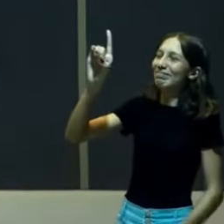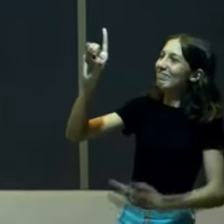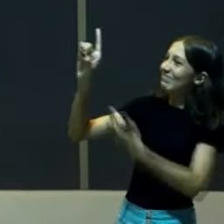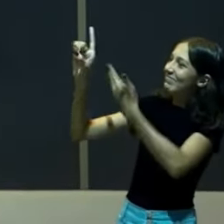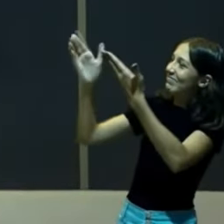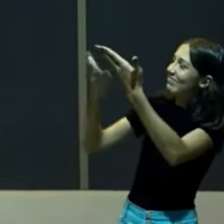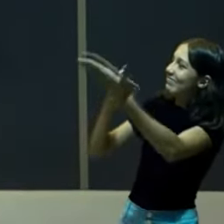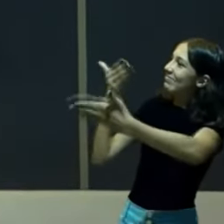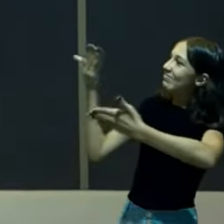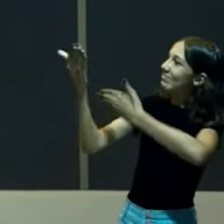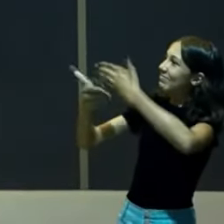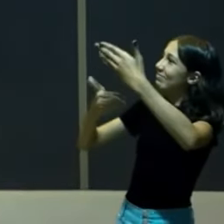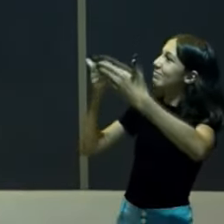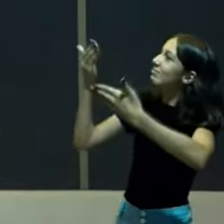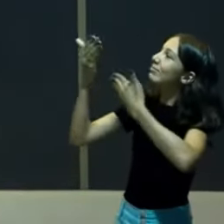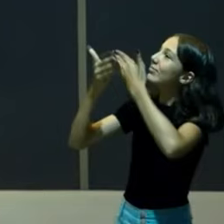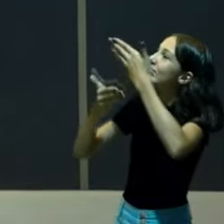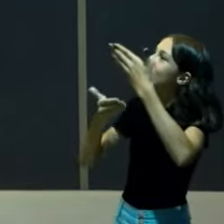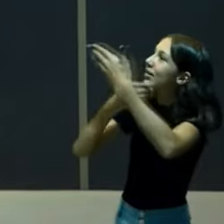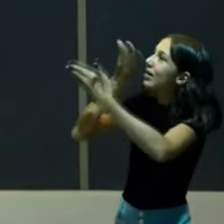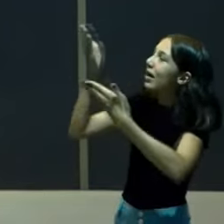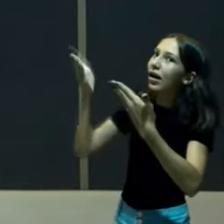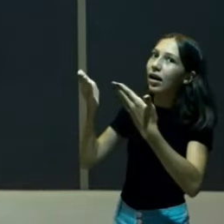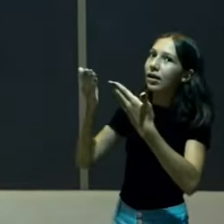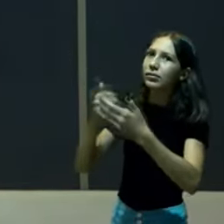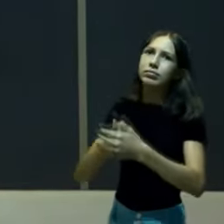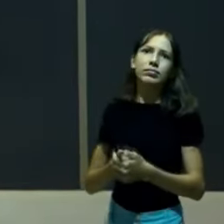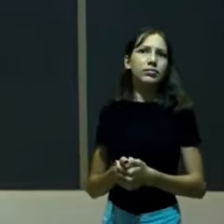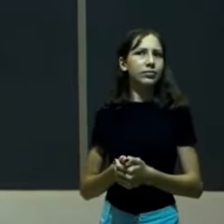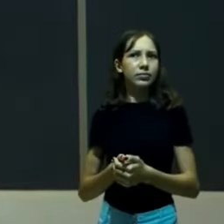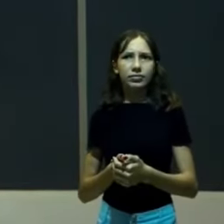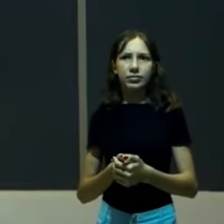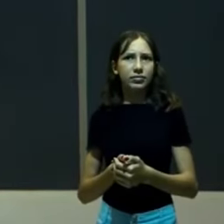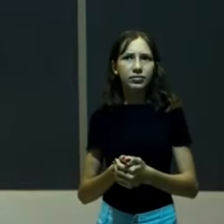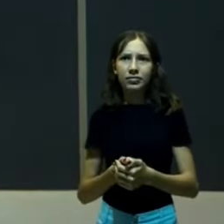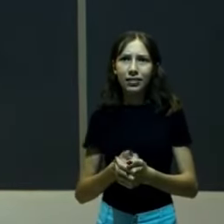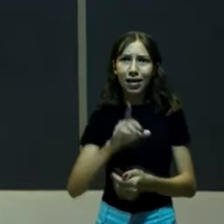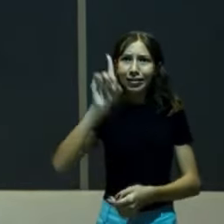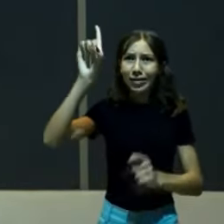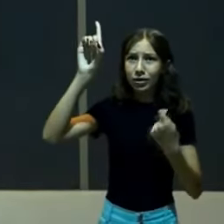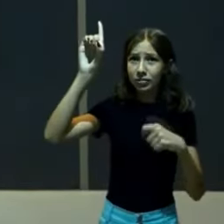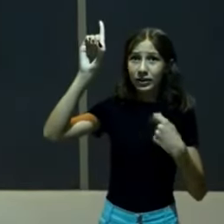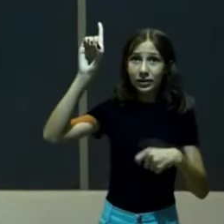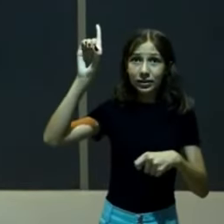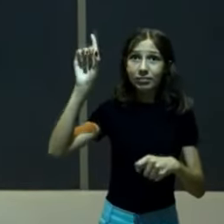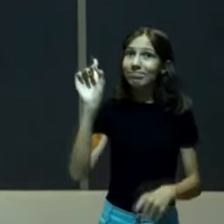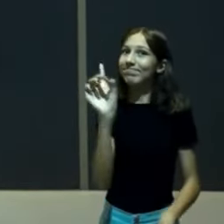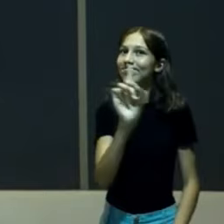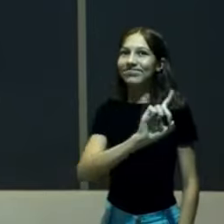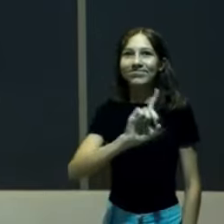mal. Deus não precisa da sua troca. Deus não precisa do seu resto.